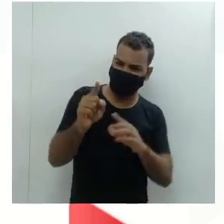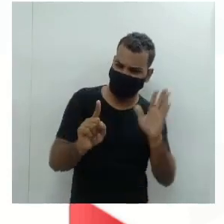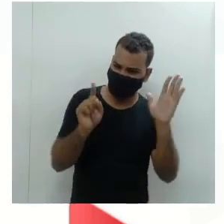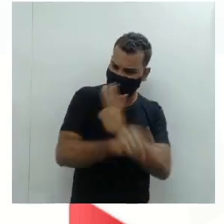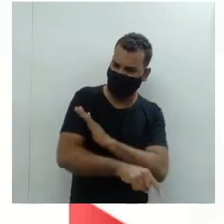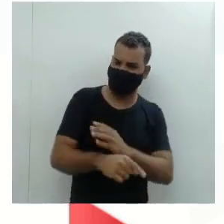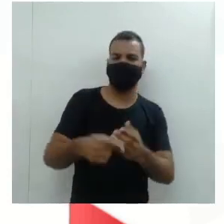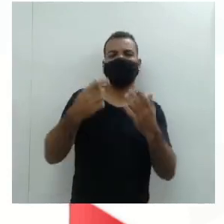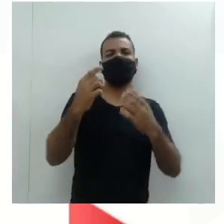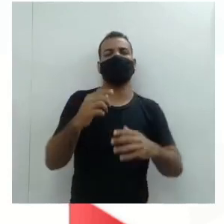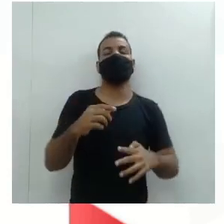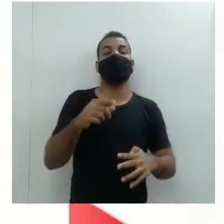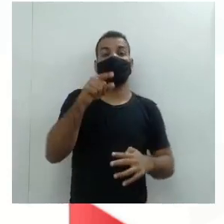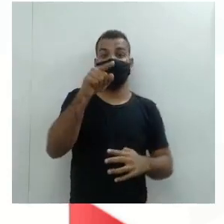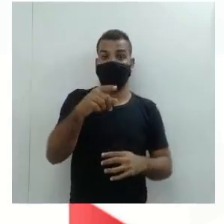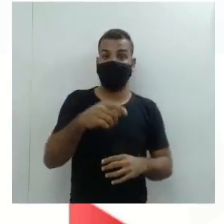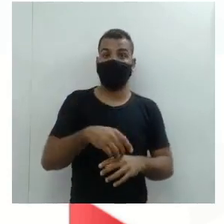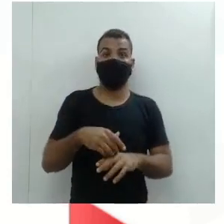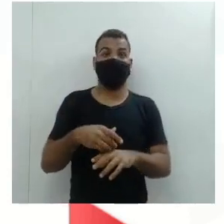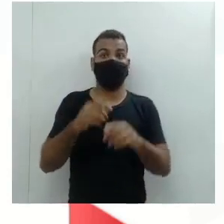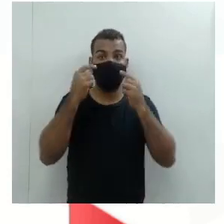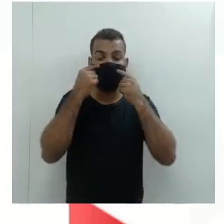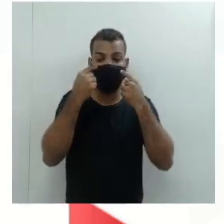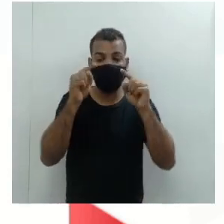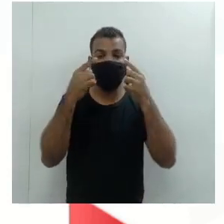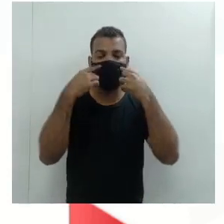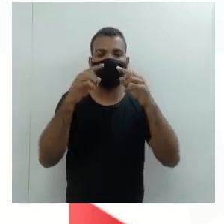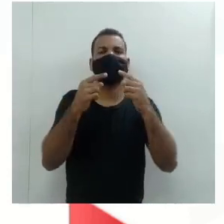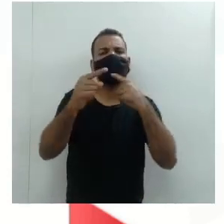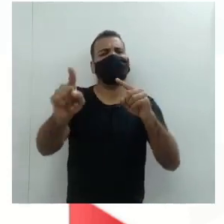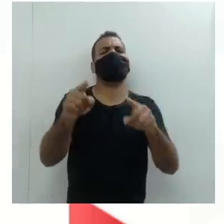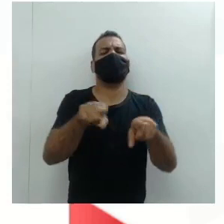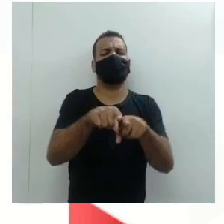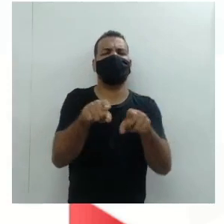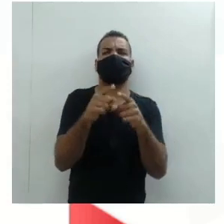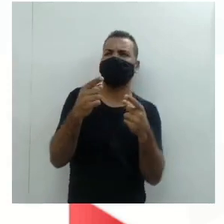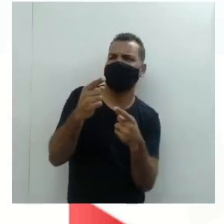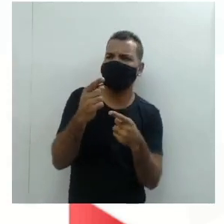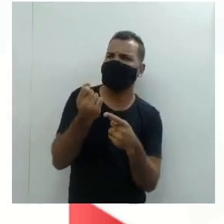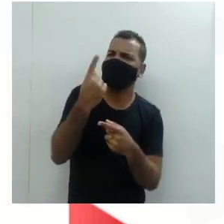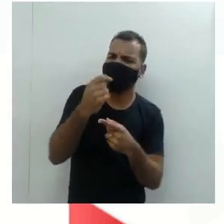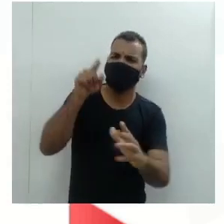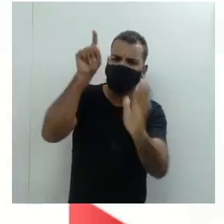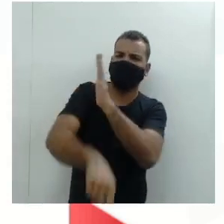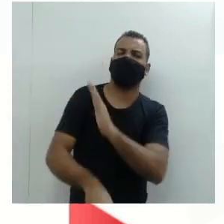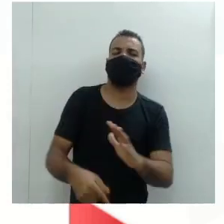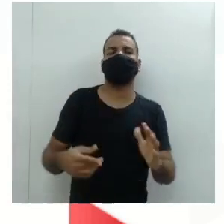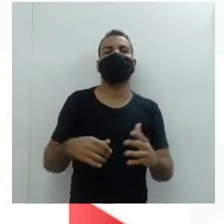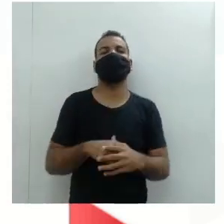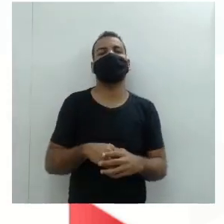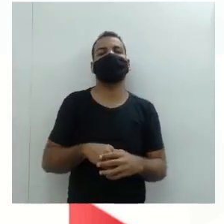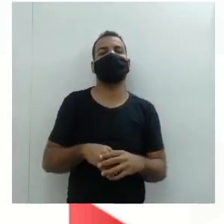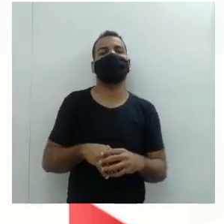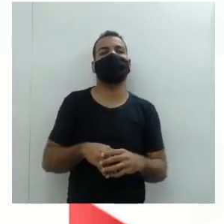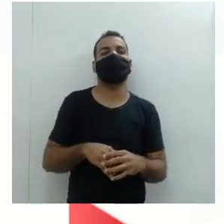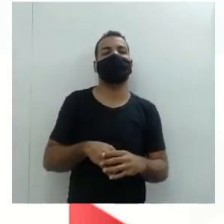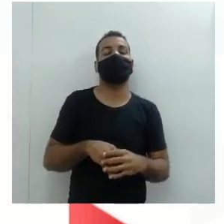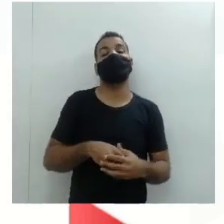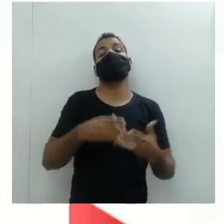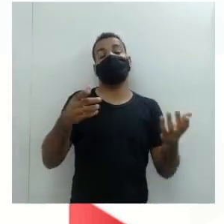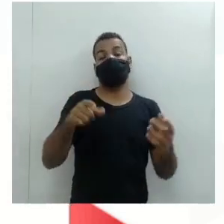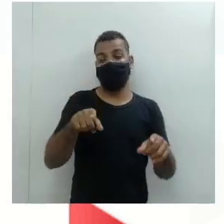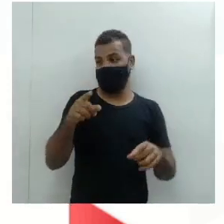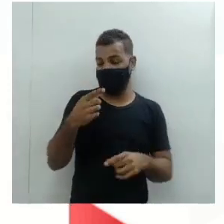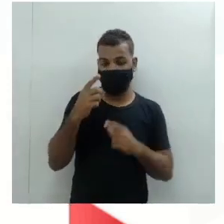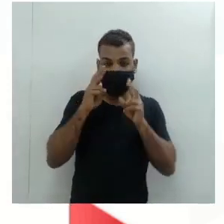questão, a visão crítica, não é isso, professor? Exatamente. Uma das preocupações nossas, quando nós escolhemos esse assunto do papo, foi